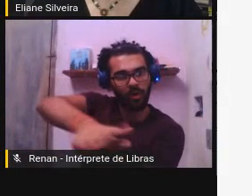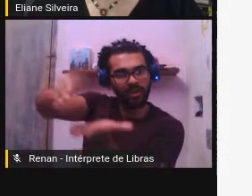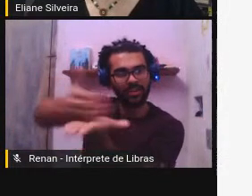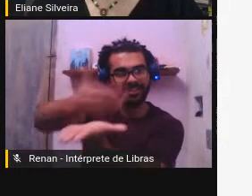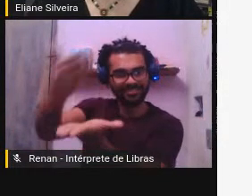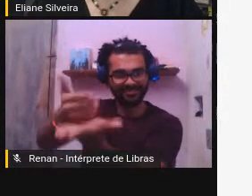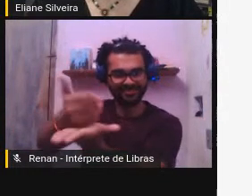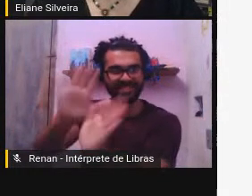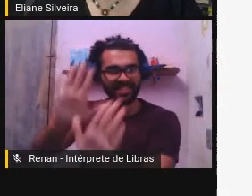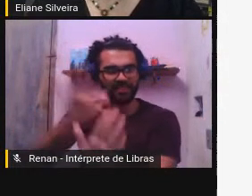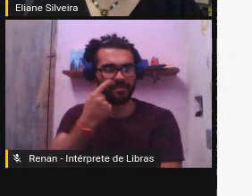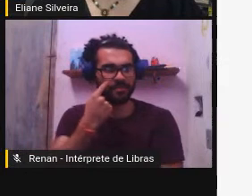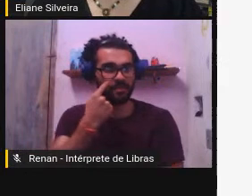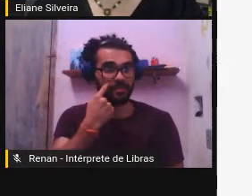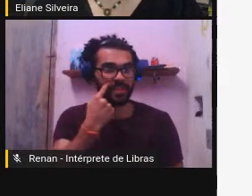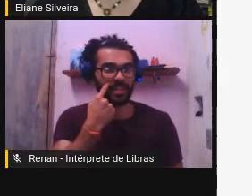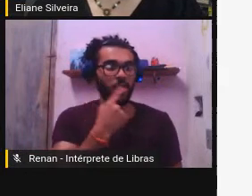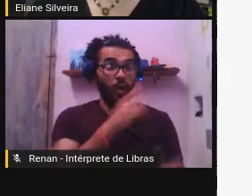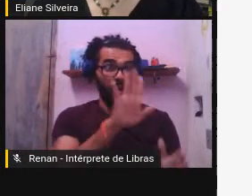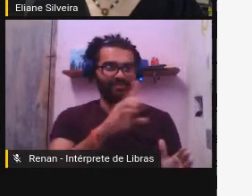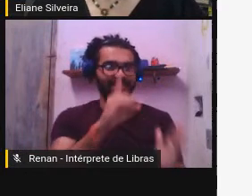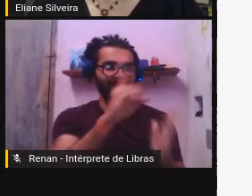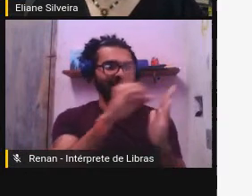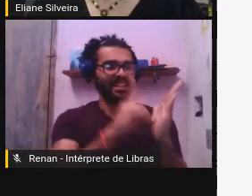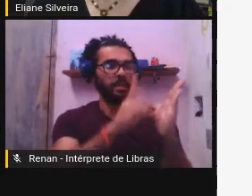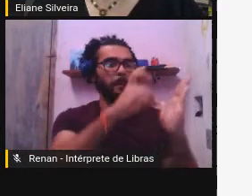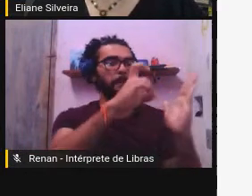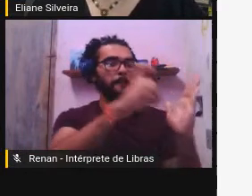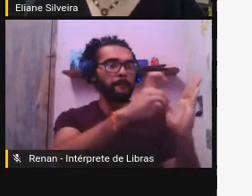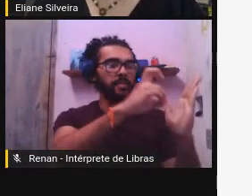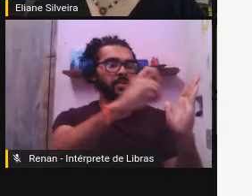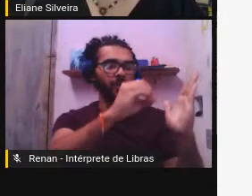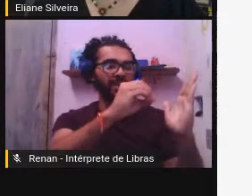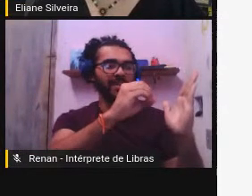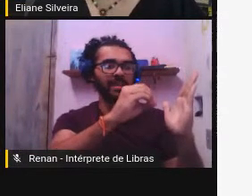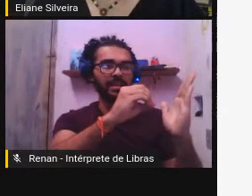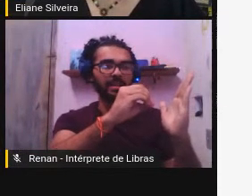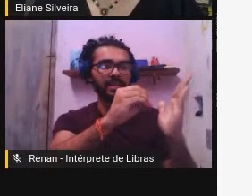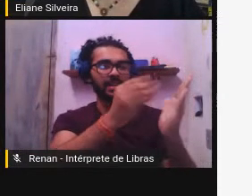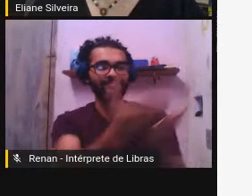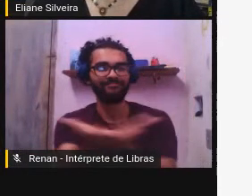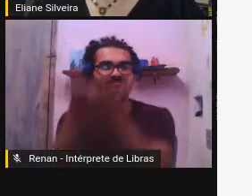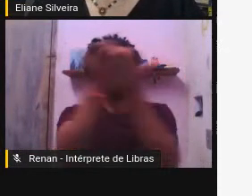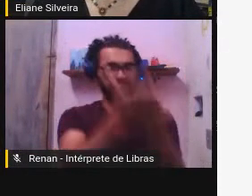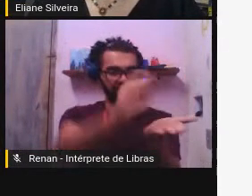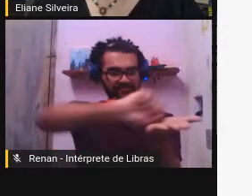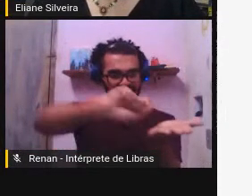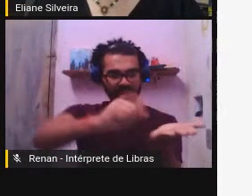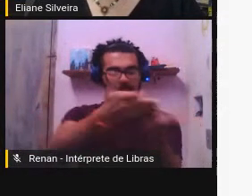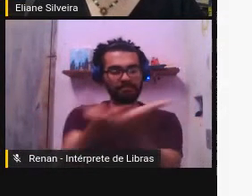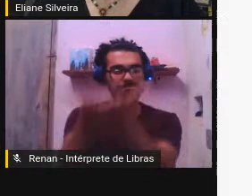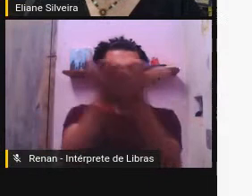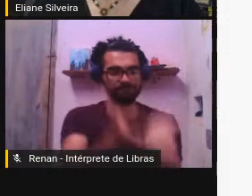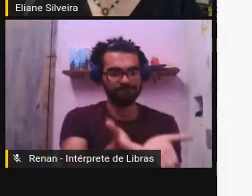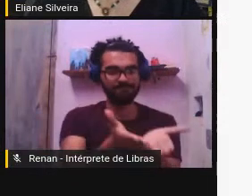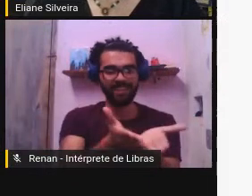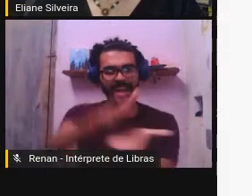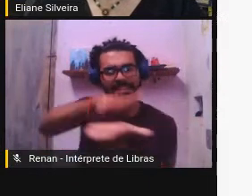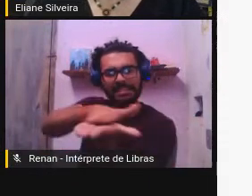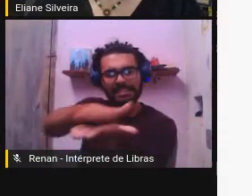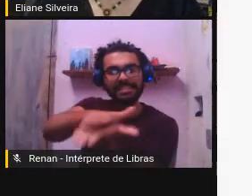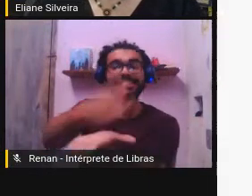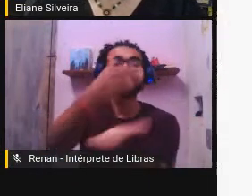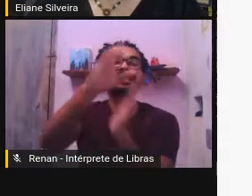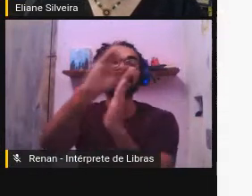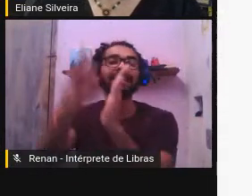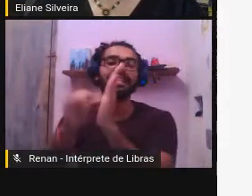e a publicação só acontece em 1960. O trabalho com o manuscrito realmente é demorado e requer